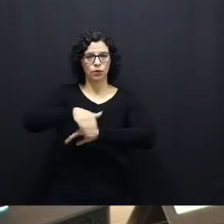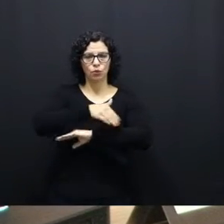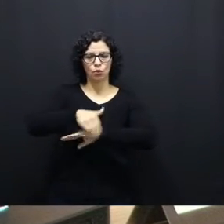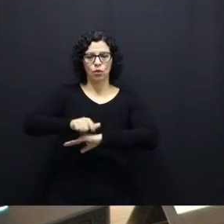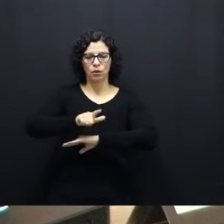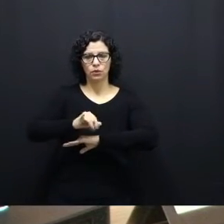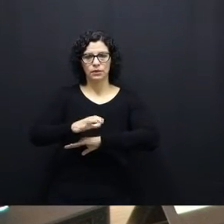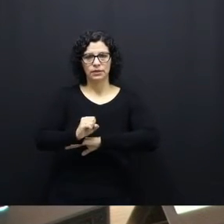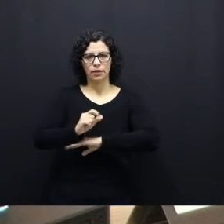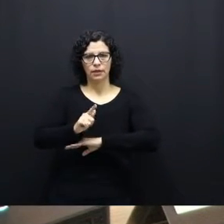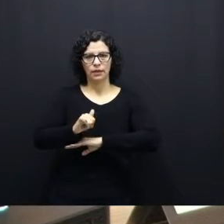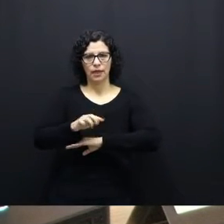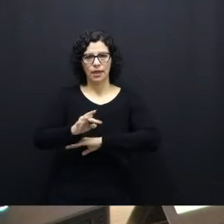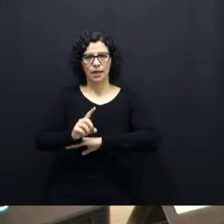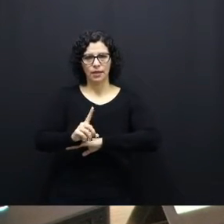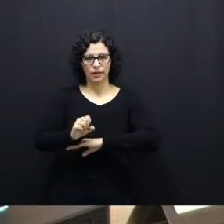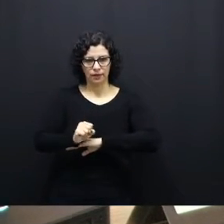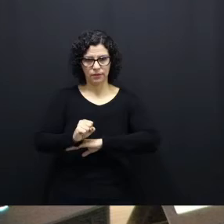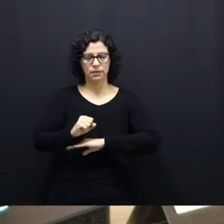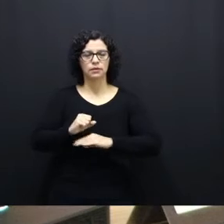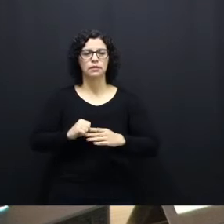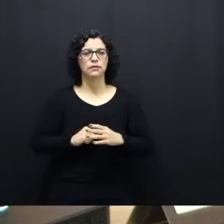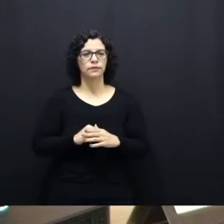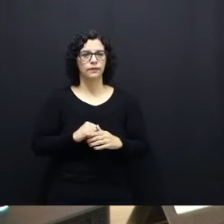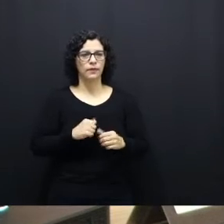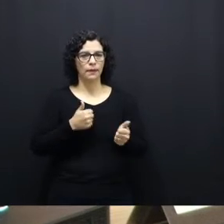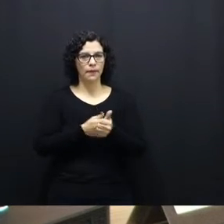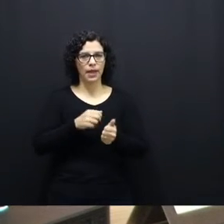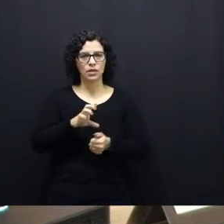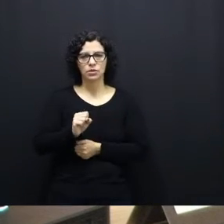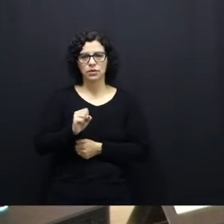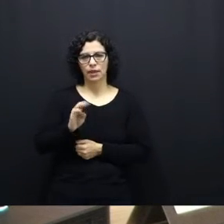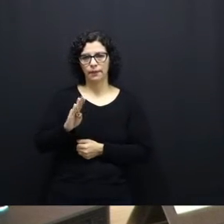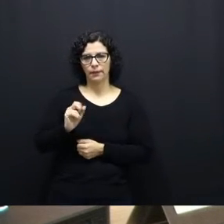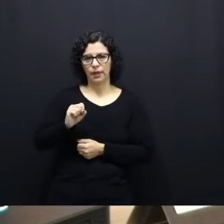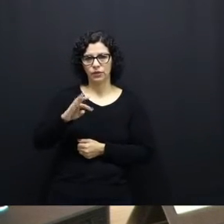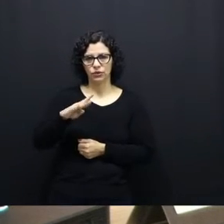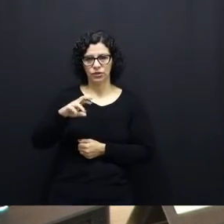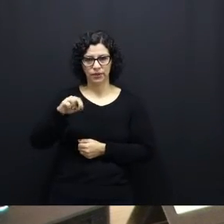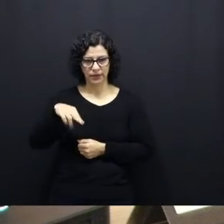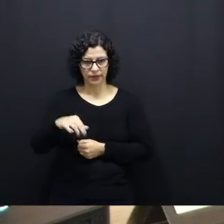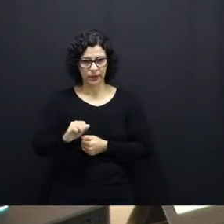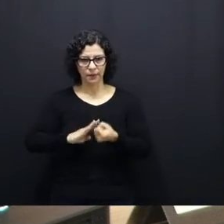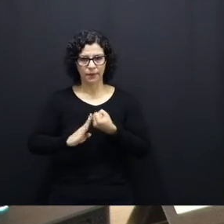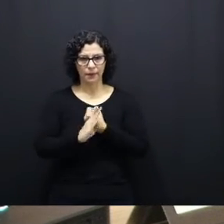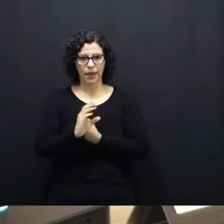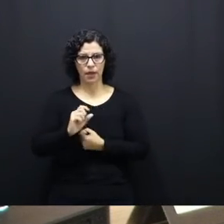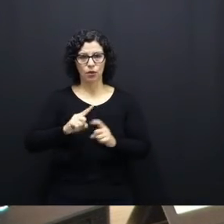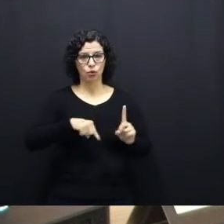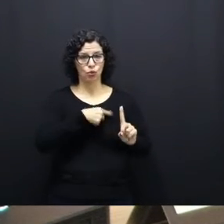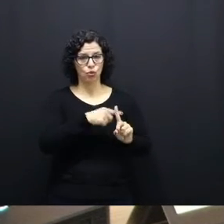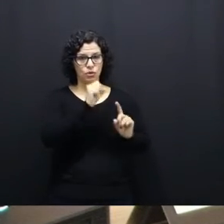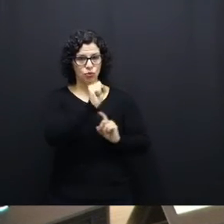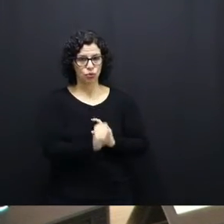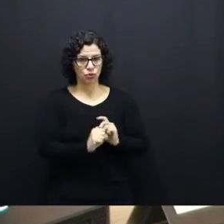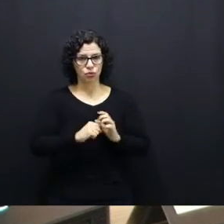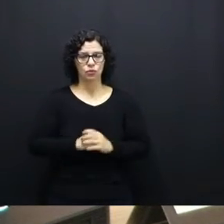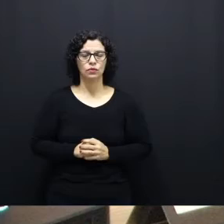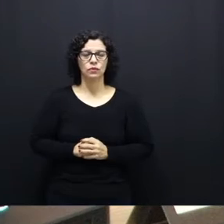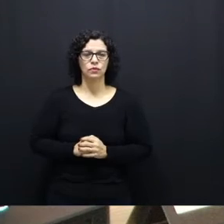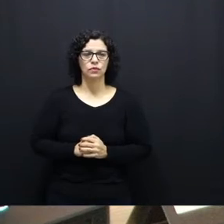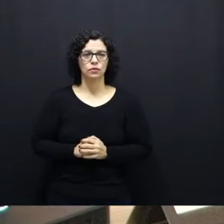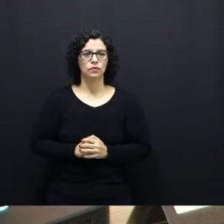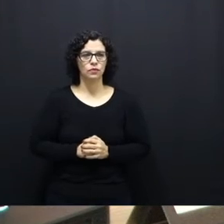Rua Lúcia Guedes trecho entre a Rua Sebastiana Santana Fraga e Rua dos Pinheiros Jardim Cruzeiro do Sul 4p